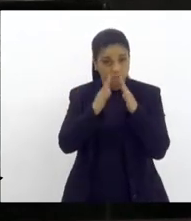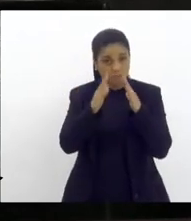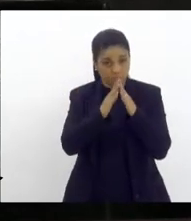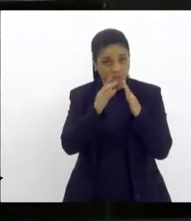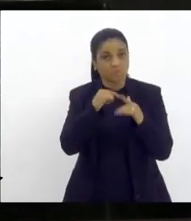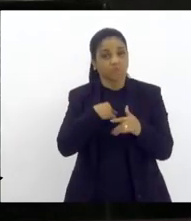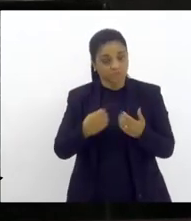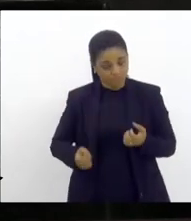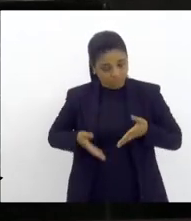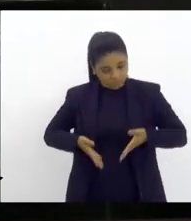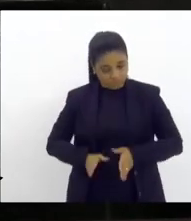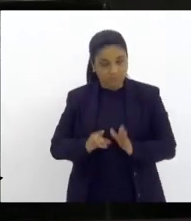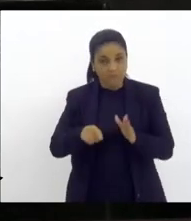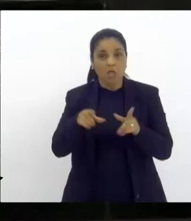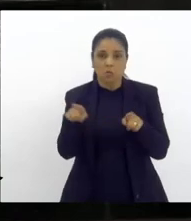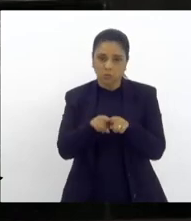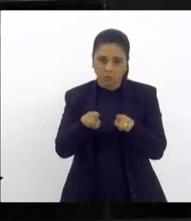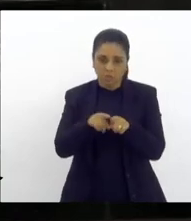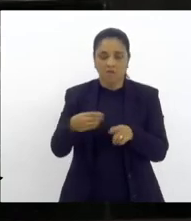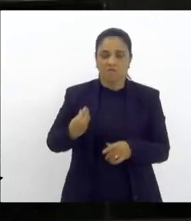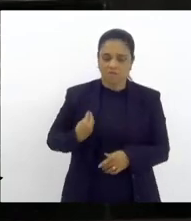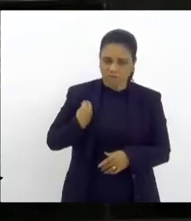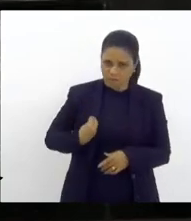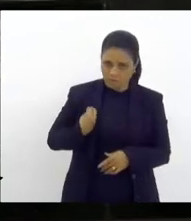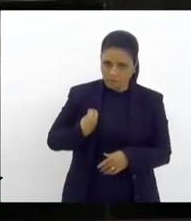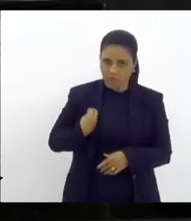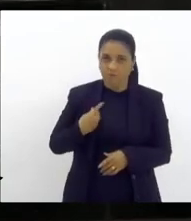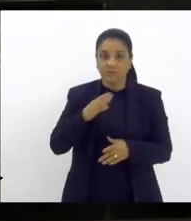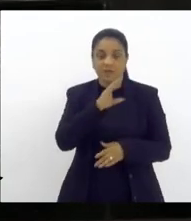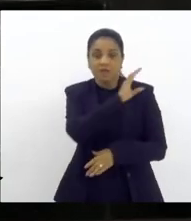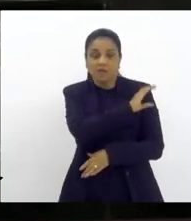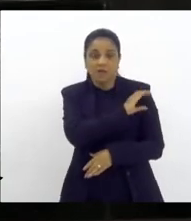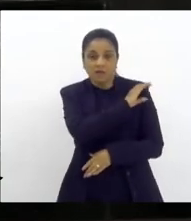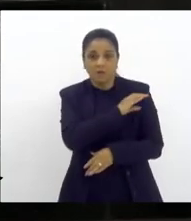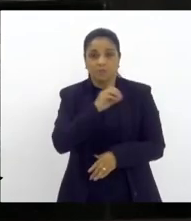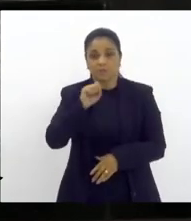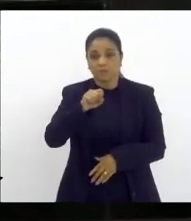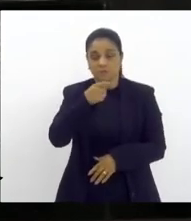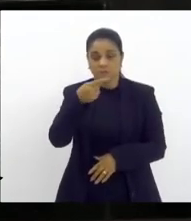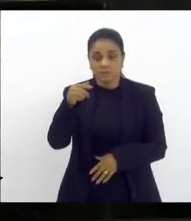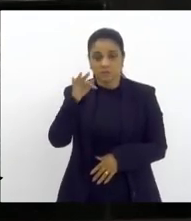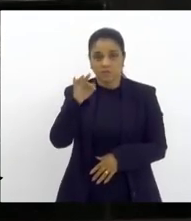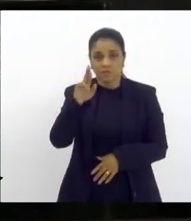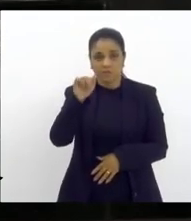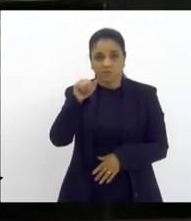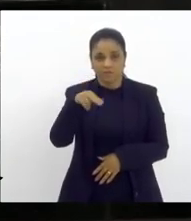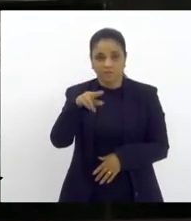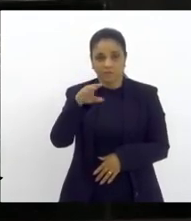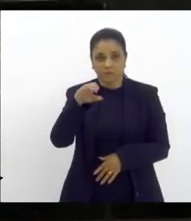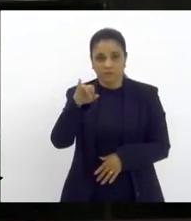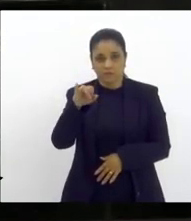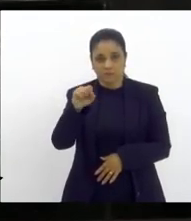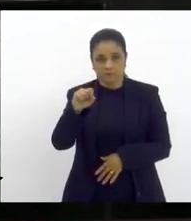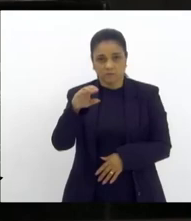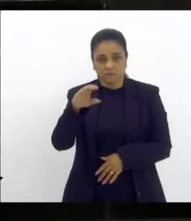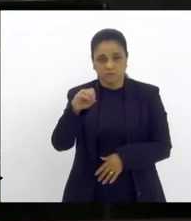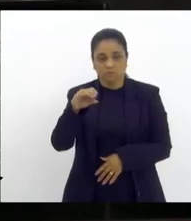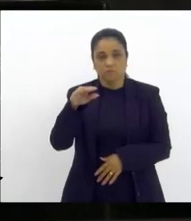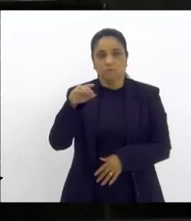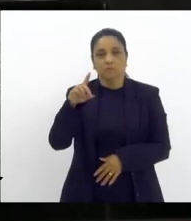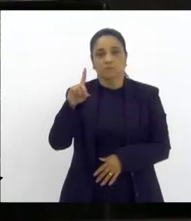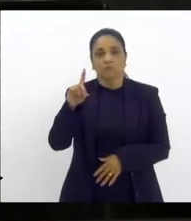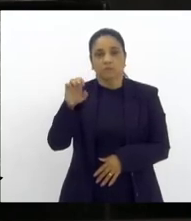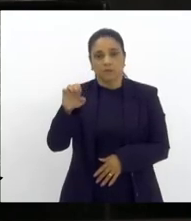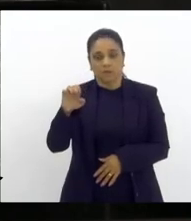da qual eu vivi muitos anos Campos São Francisco de Itabapoana foram com